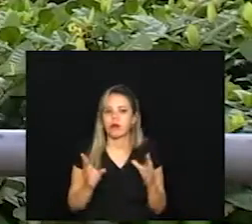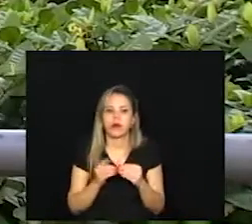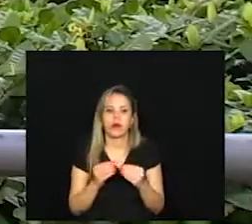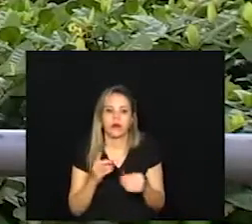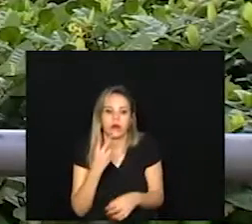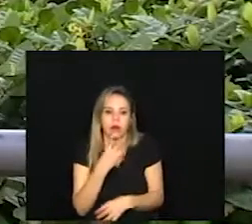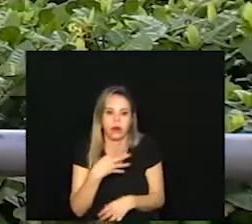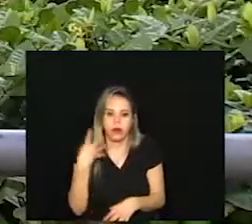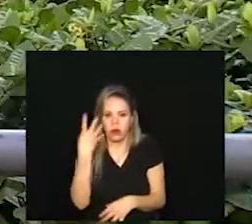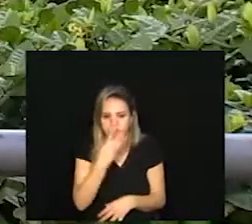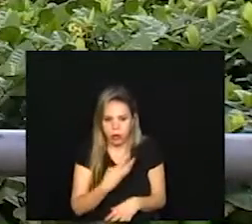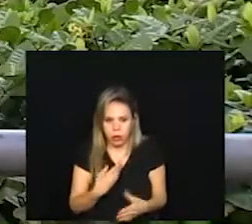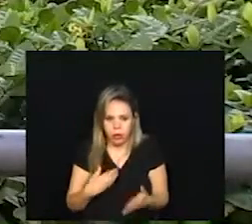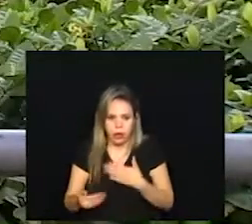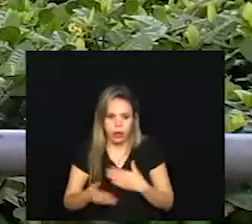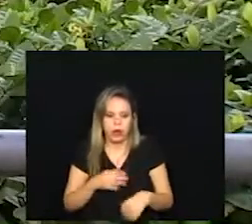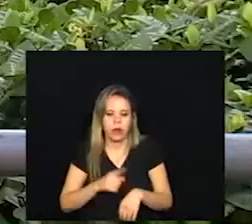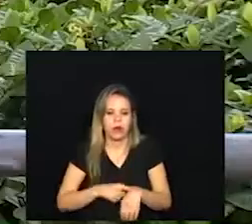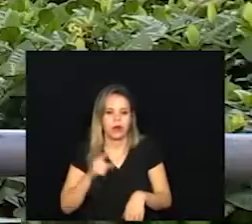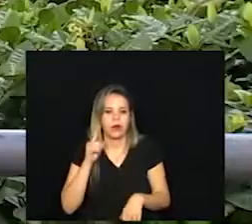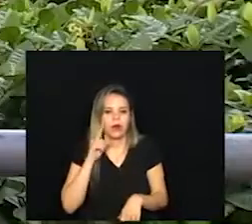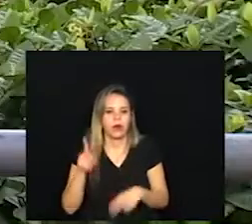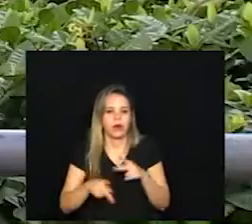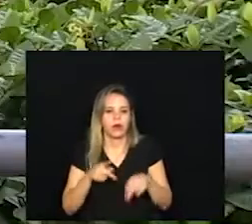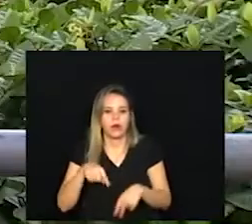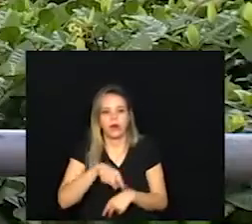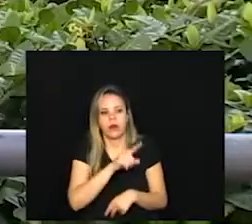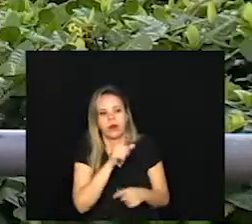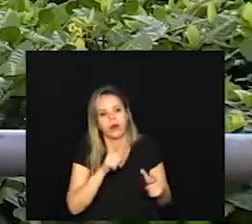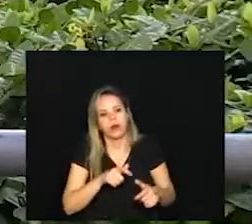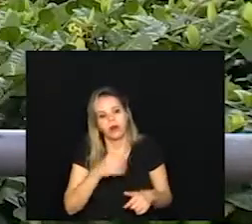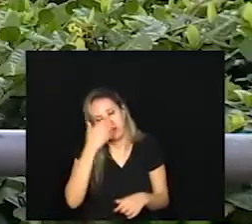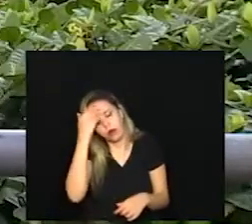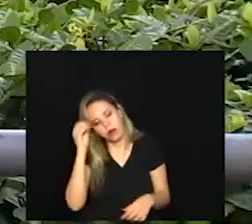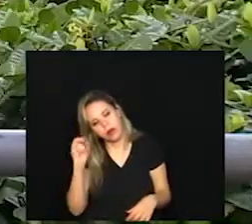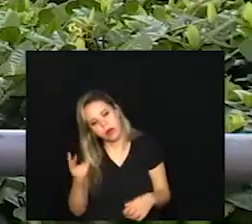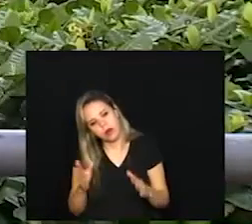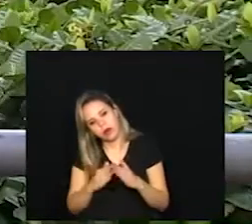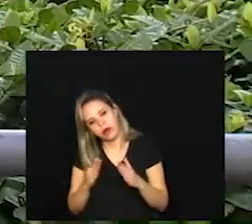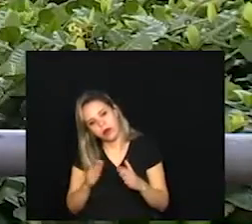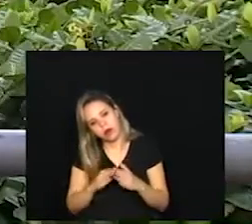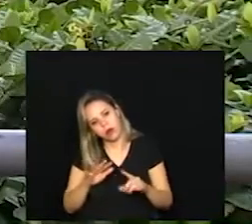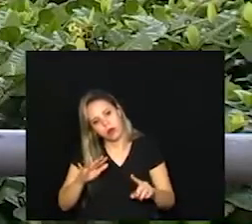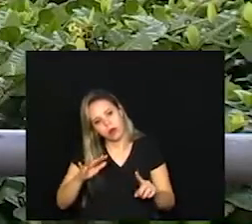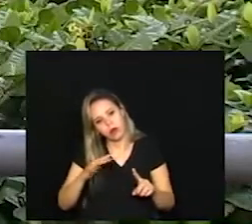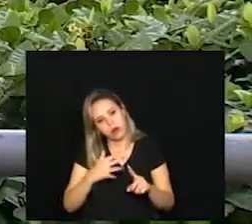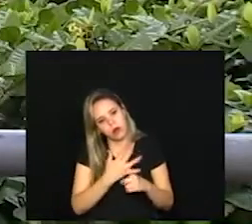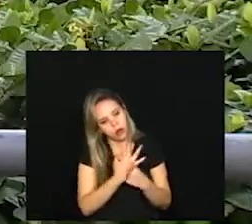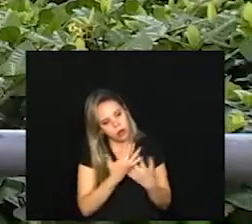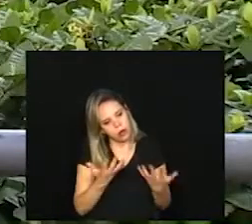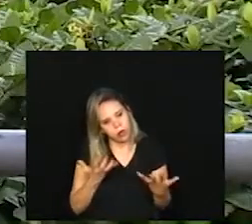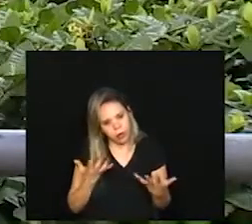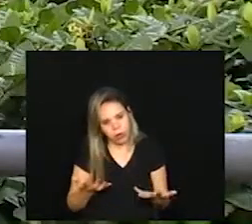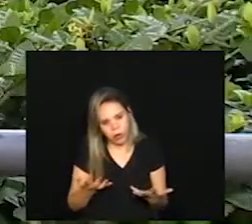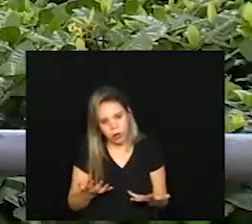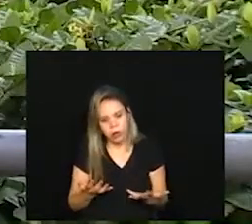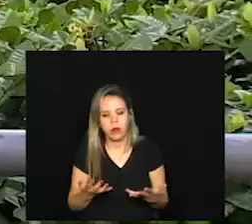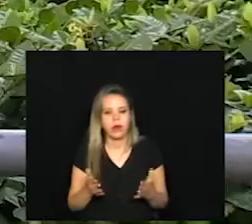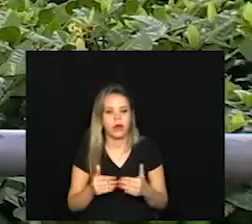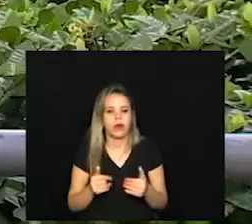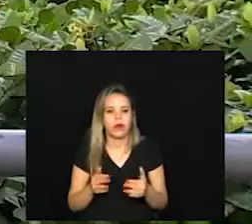24 horas. Então, em qualquer horário do dia, a pessoa pode ir até o albergue ou a Casa da Cidadania requerer, né, e pedir